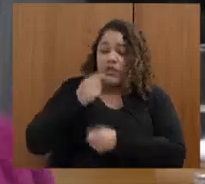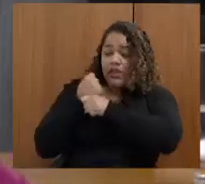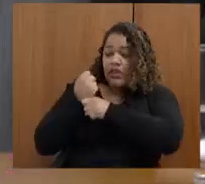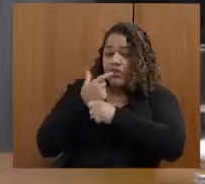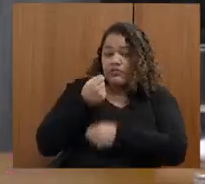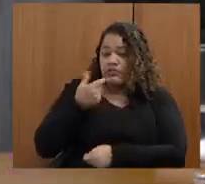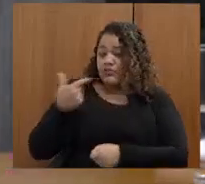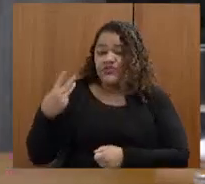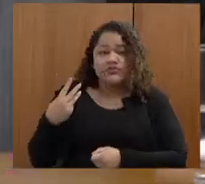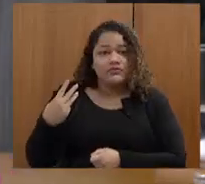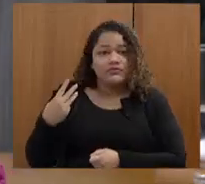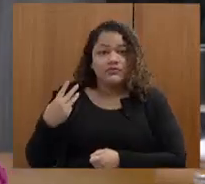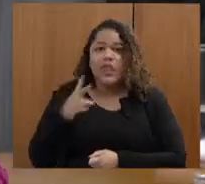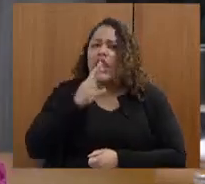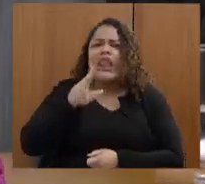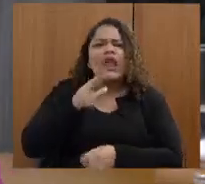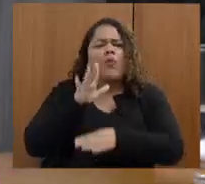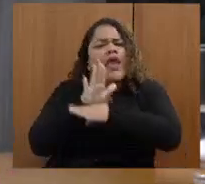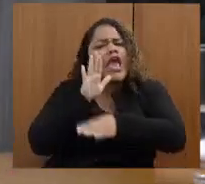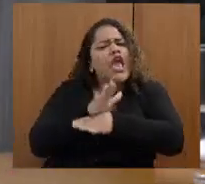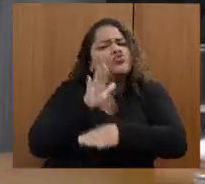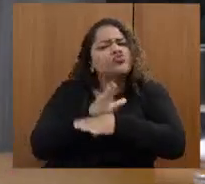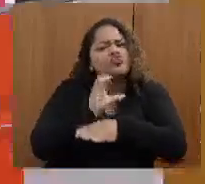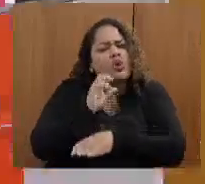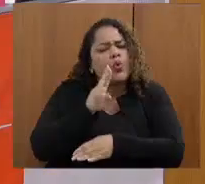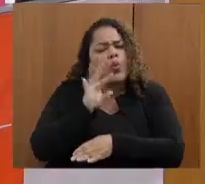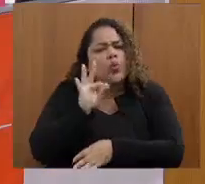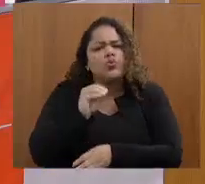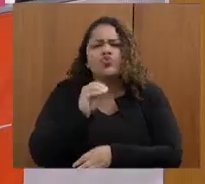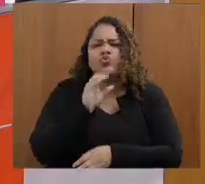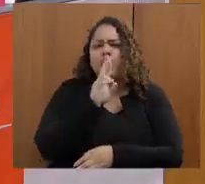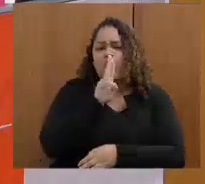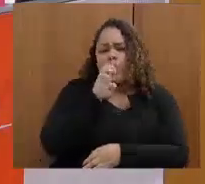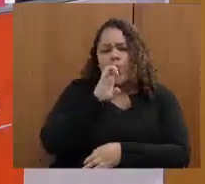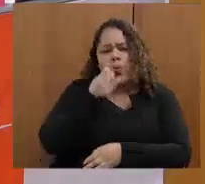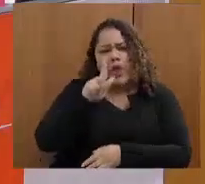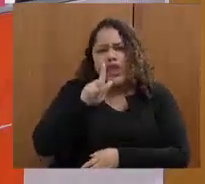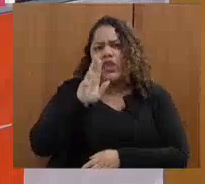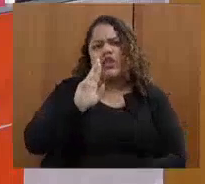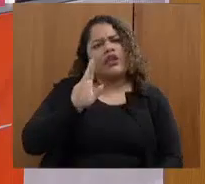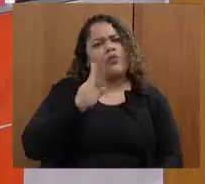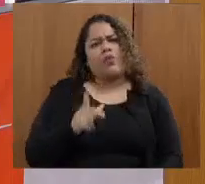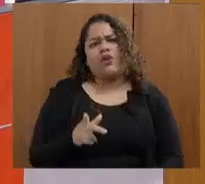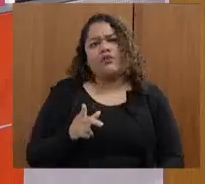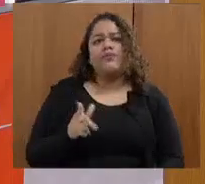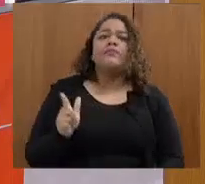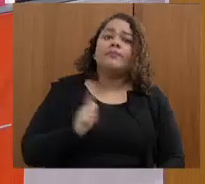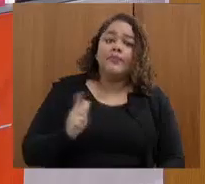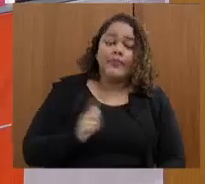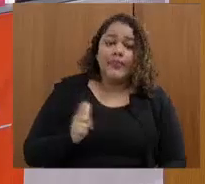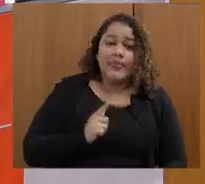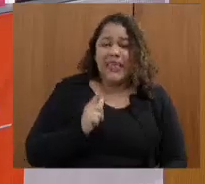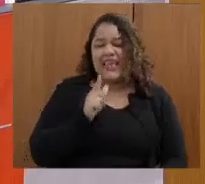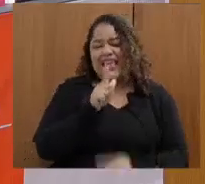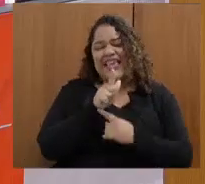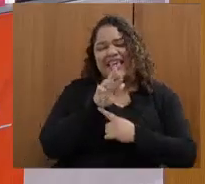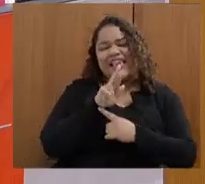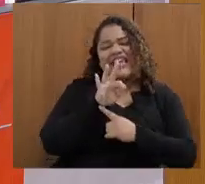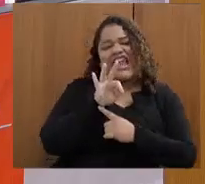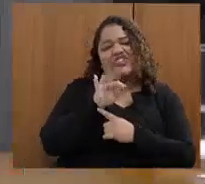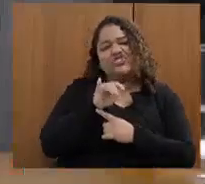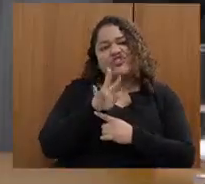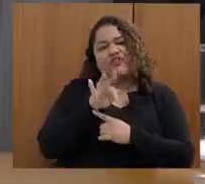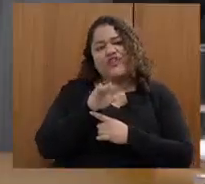não é ajuda de custo não Ergue Agora eu vou passar para universidade tem gratificação a unimontes